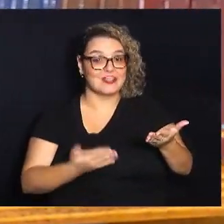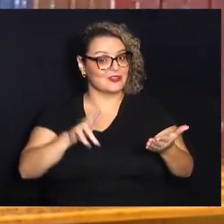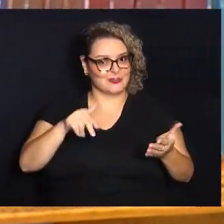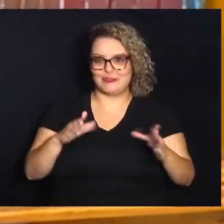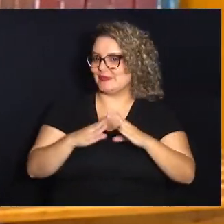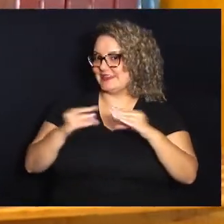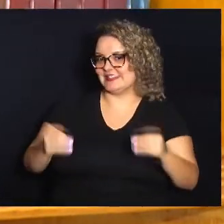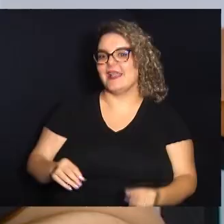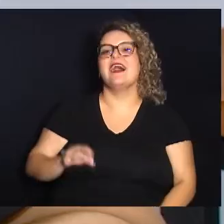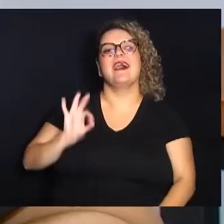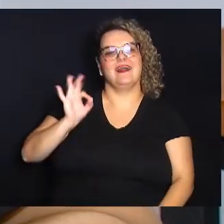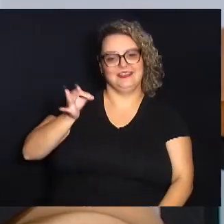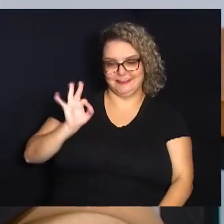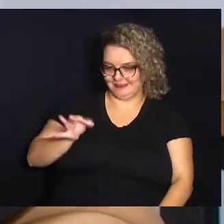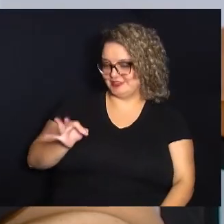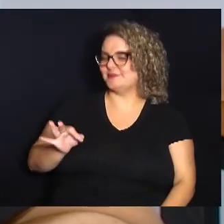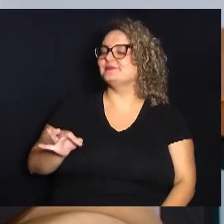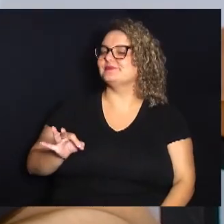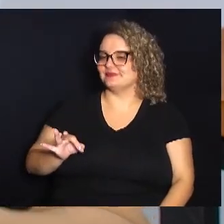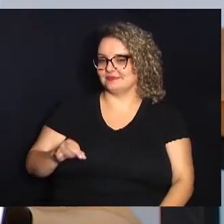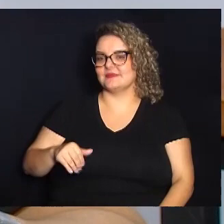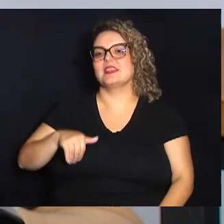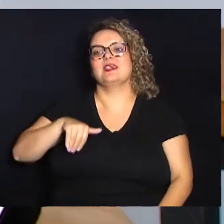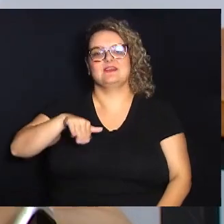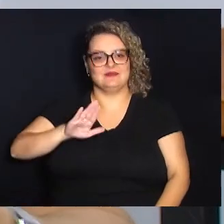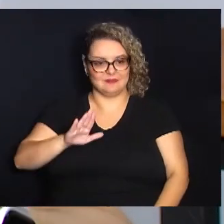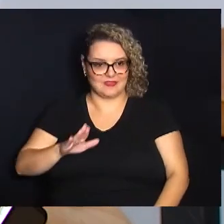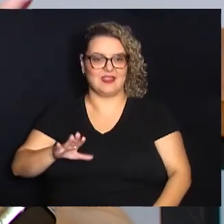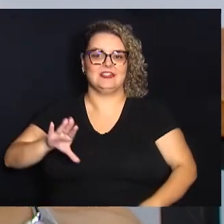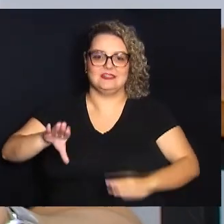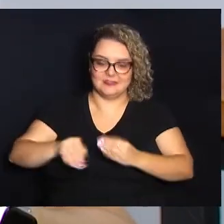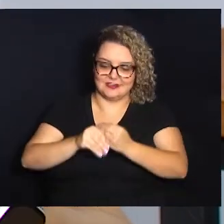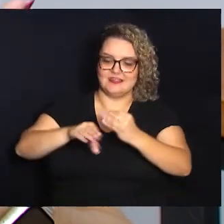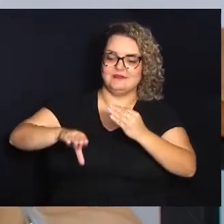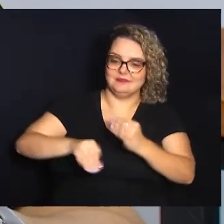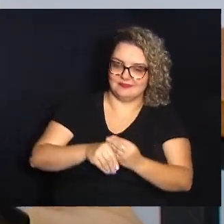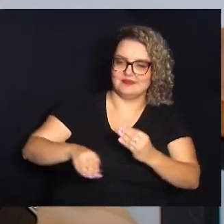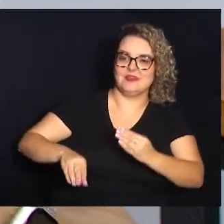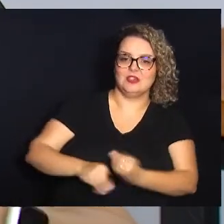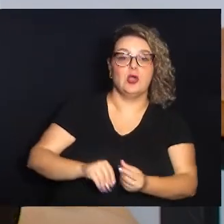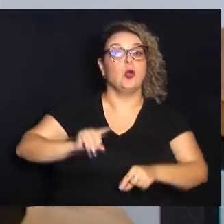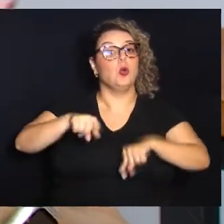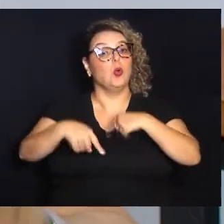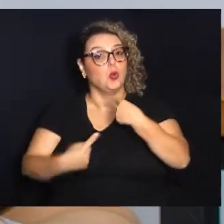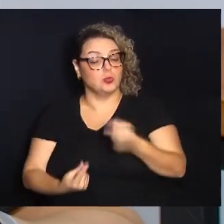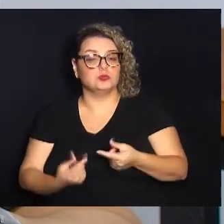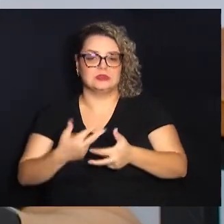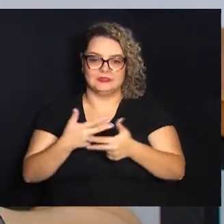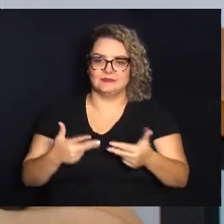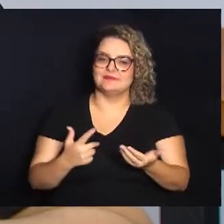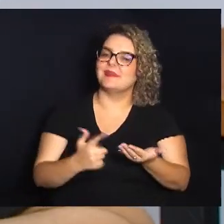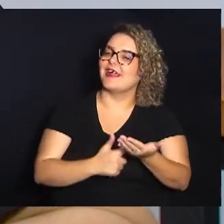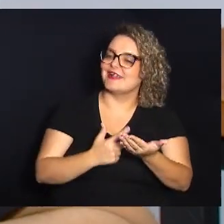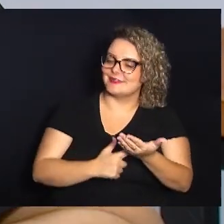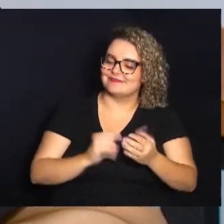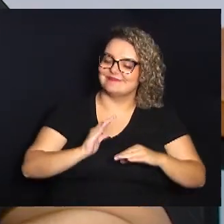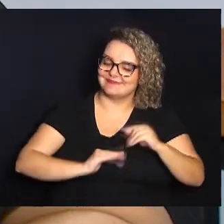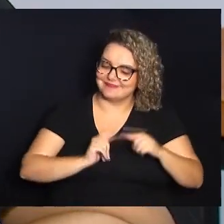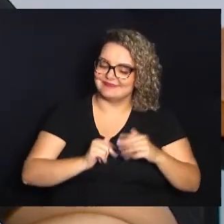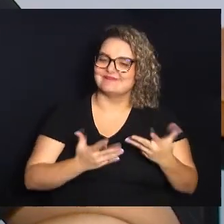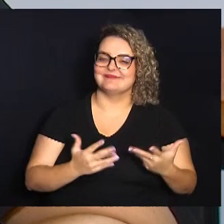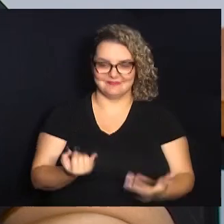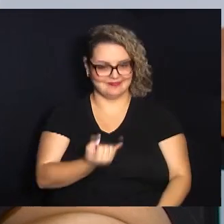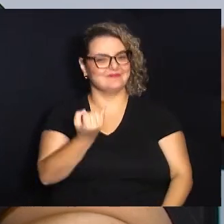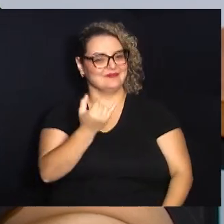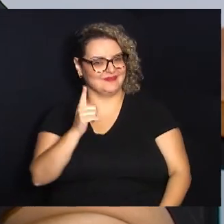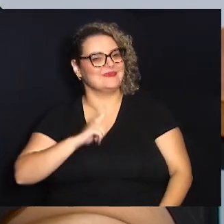tão cedo. Ah, certamente. Cada vez mais agregando outros recursos, mas o livro físico ele